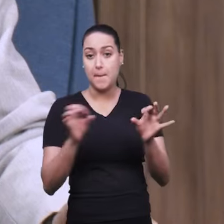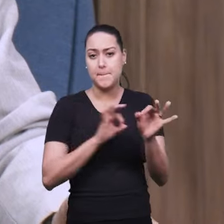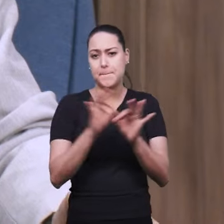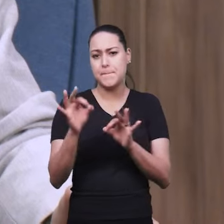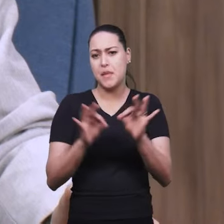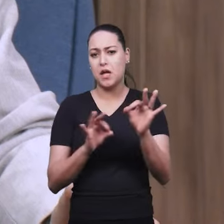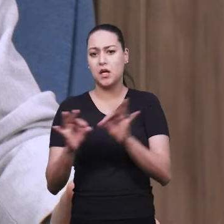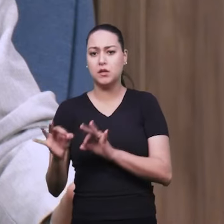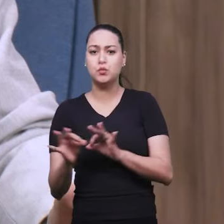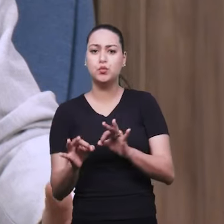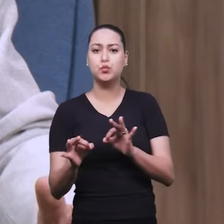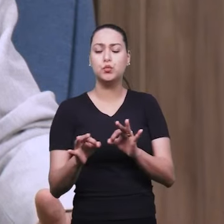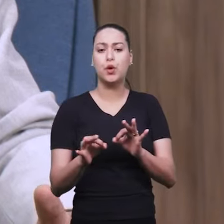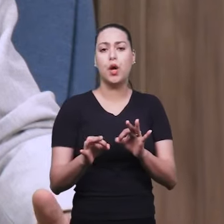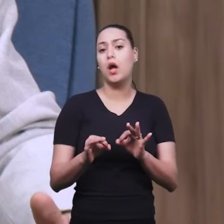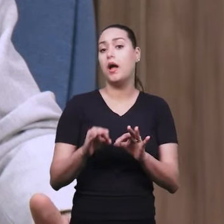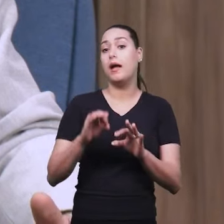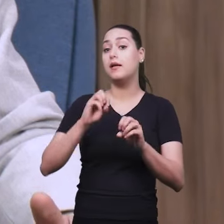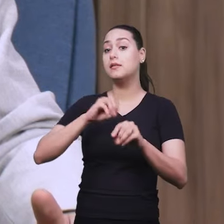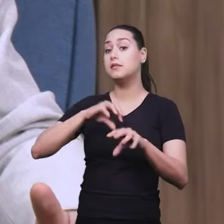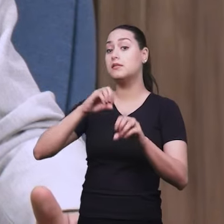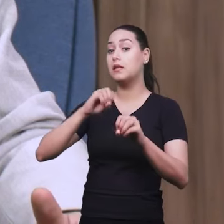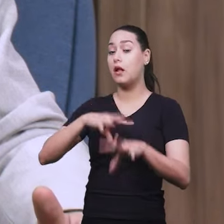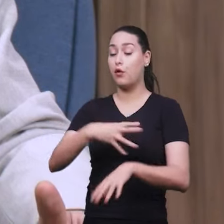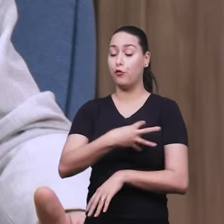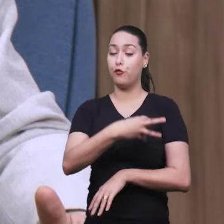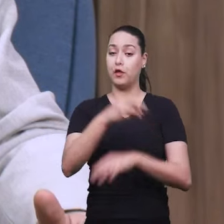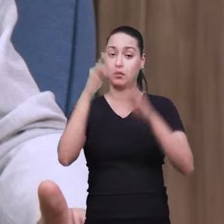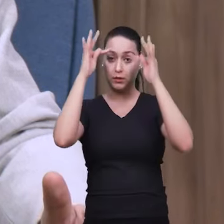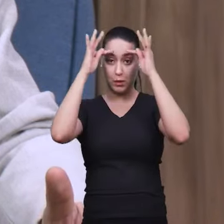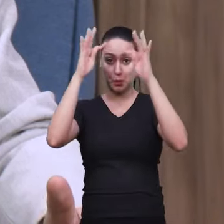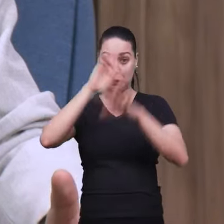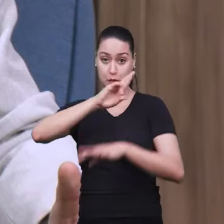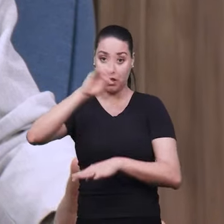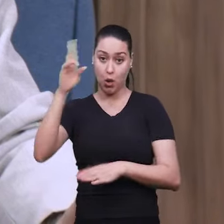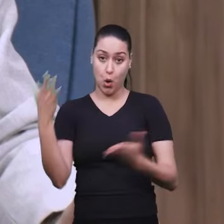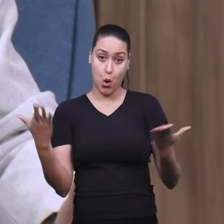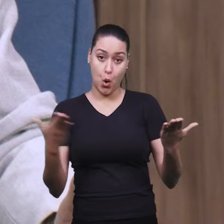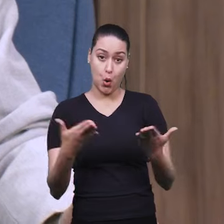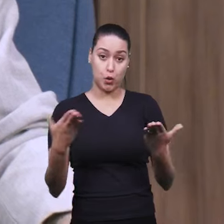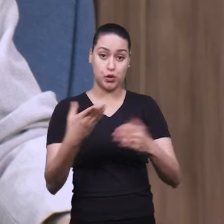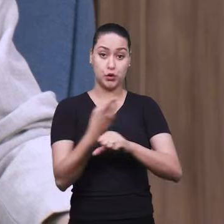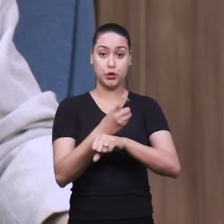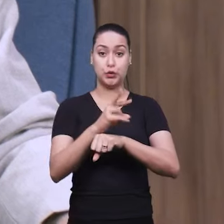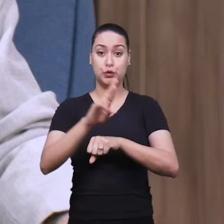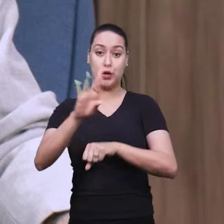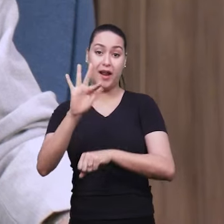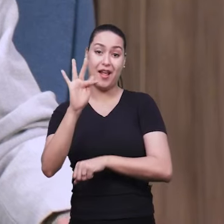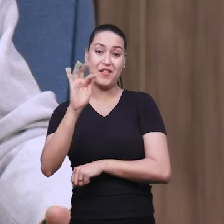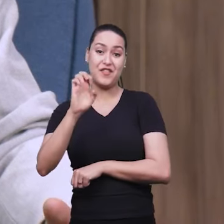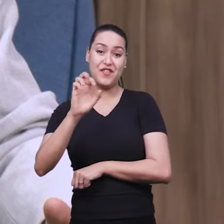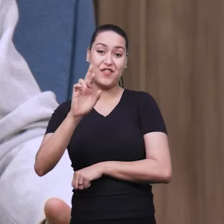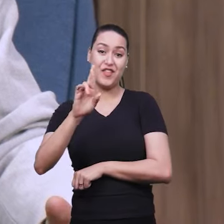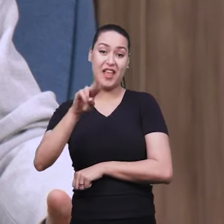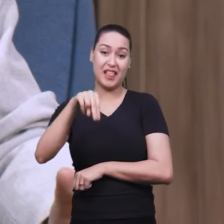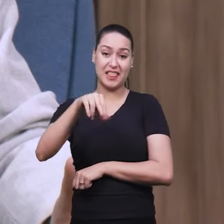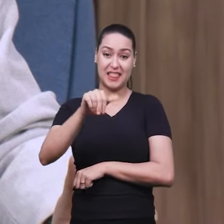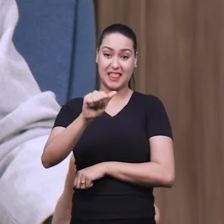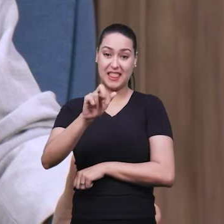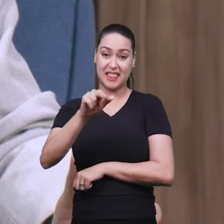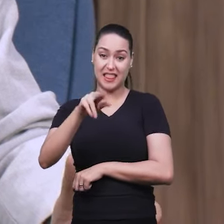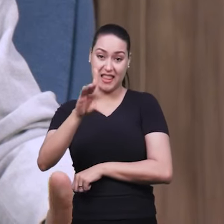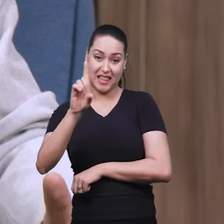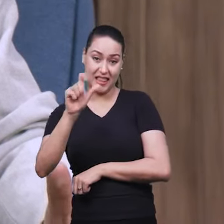Organização e Método, temos apresentado uma série que aborda a educação dos filhos no temor do Senhor. Hoje, a doutora Fernanda Becali, tendo